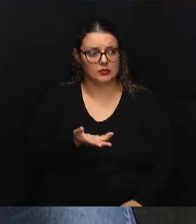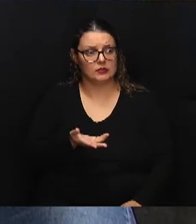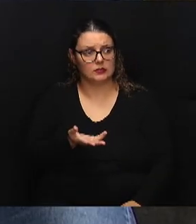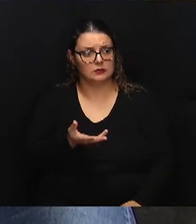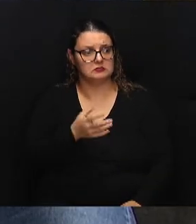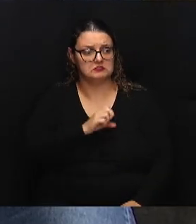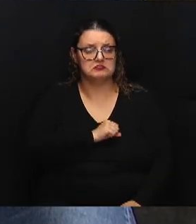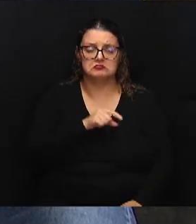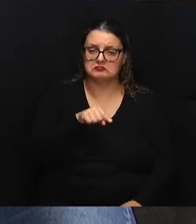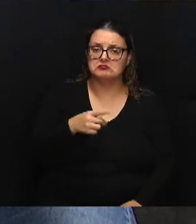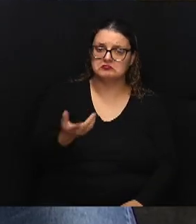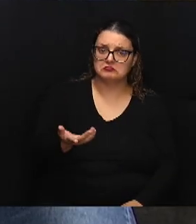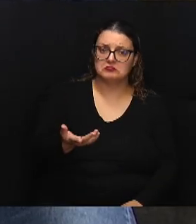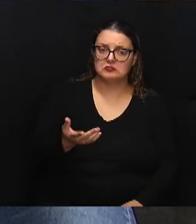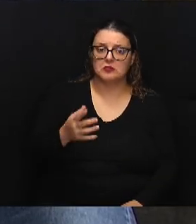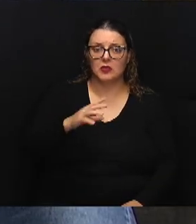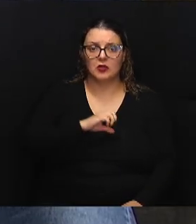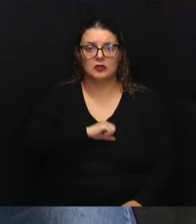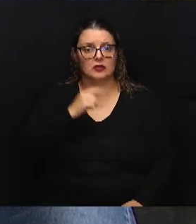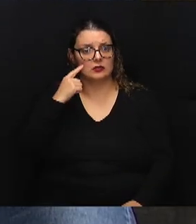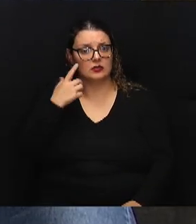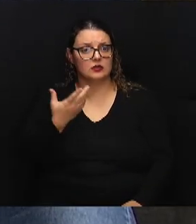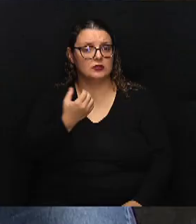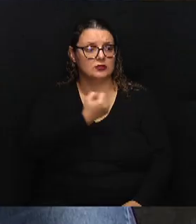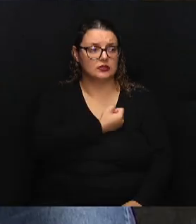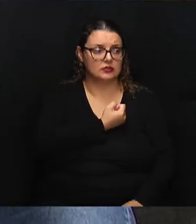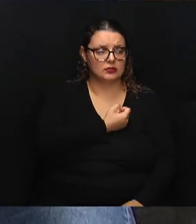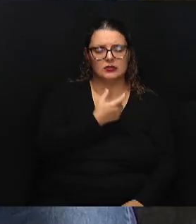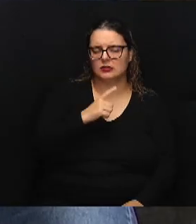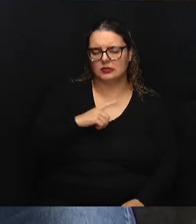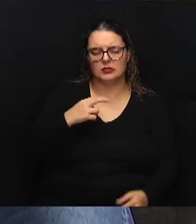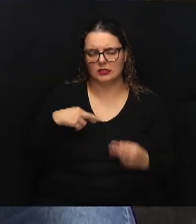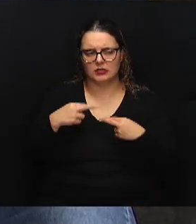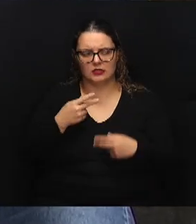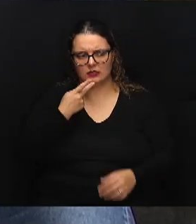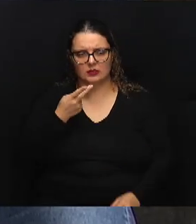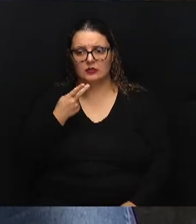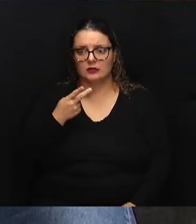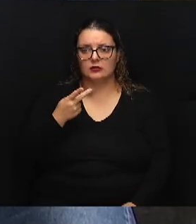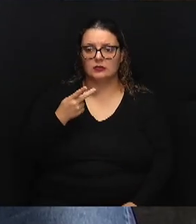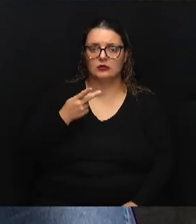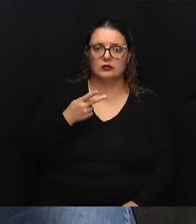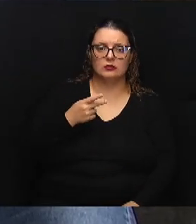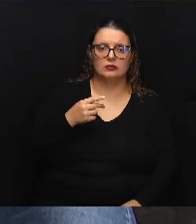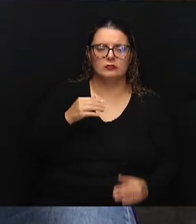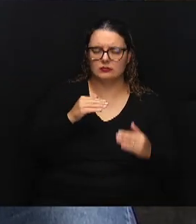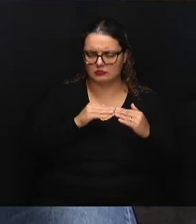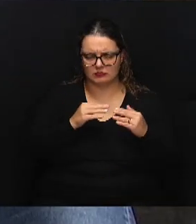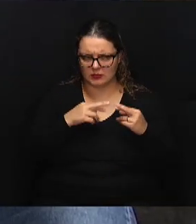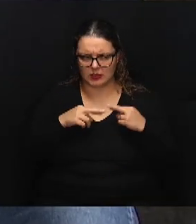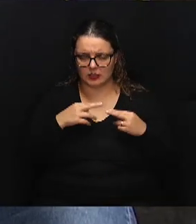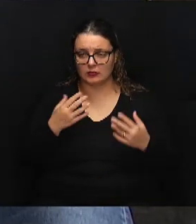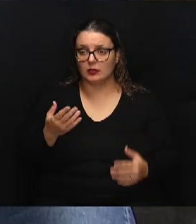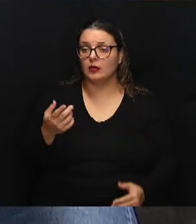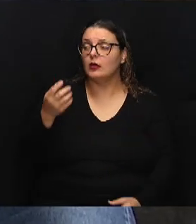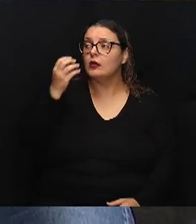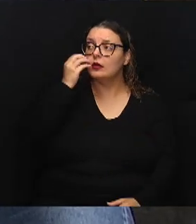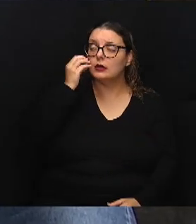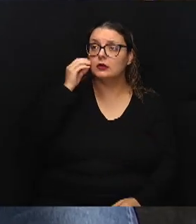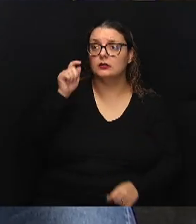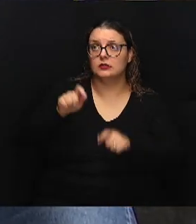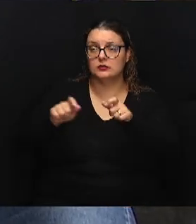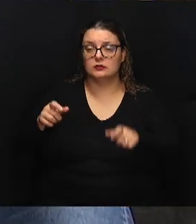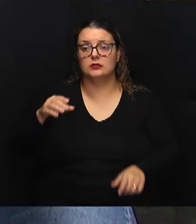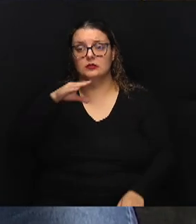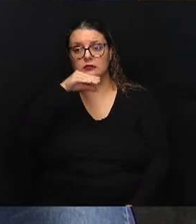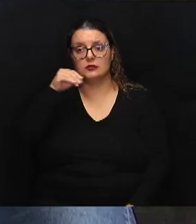gostei disso, gostei dessa pegada aí de números e tal, tem a ver o que eu tô falando, André, ou nada a ver? As pessoas, né, os